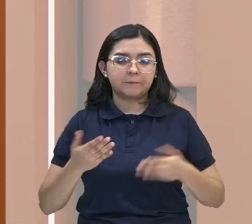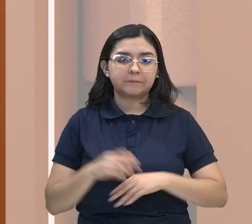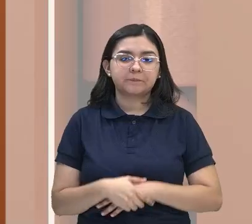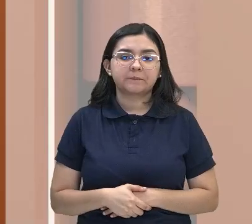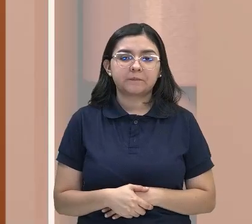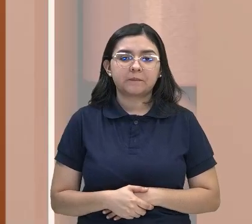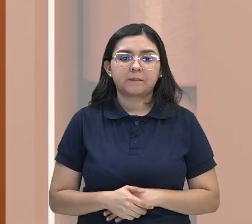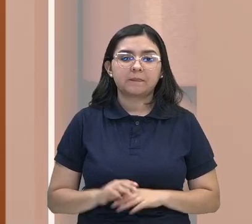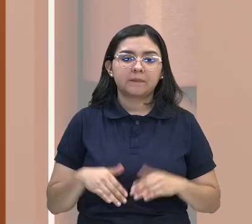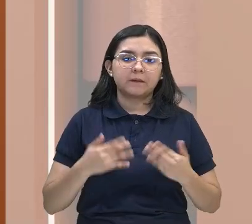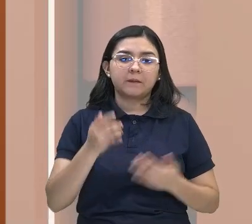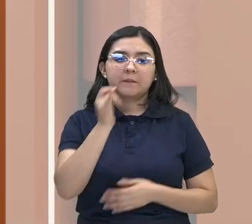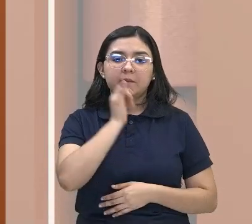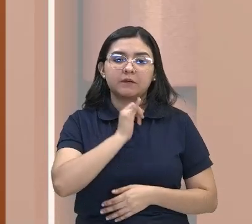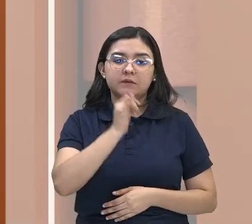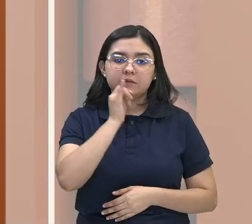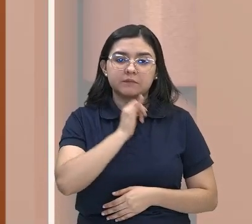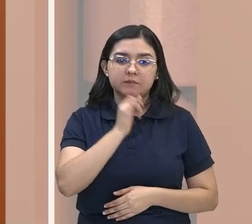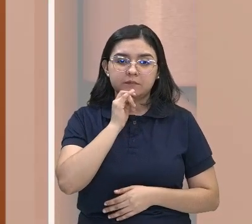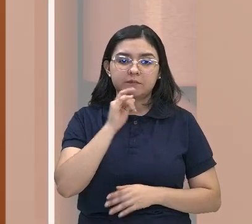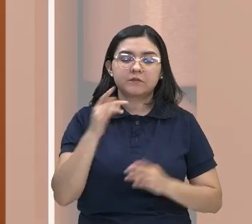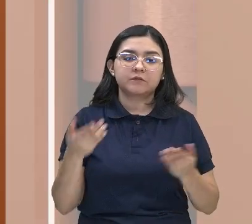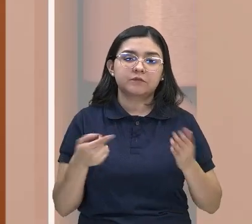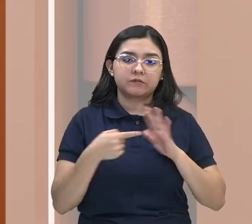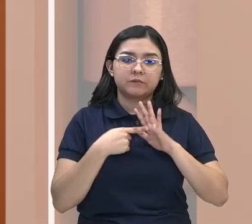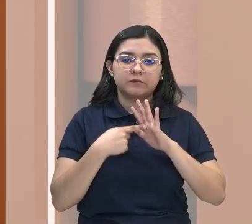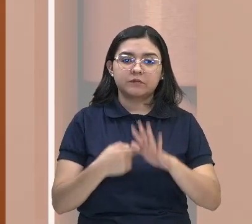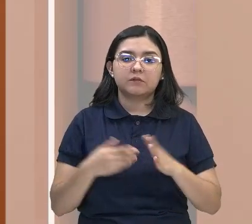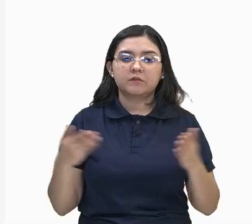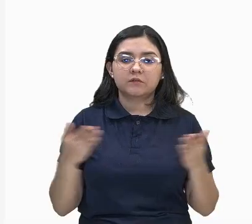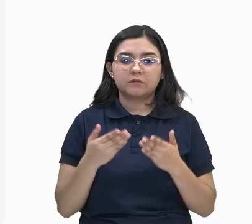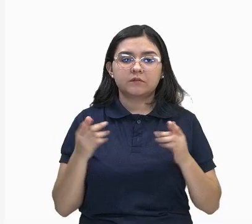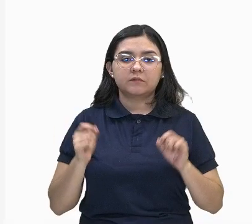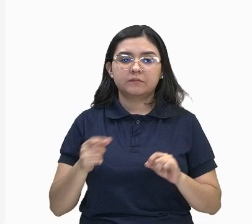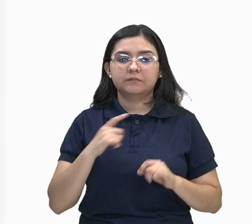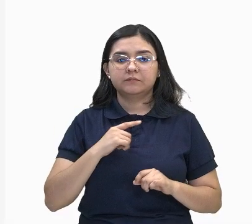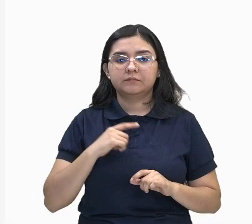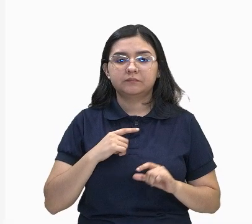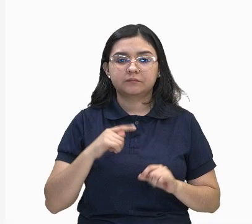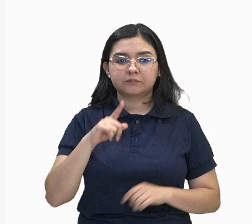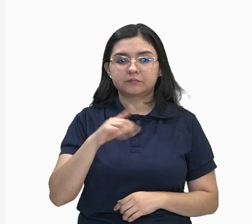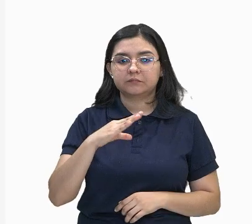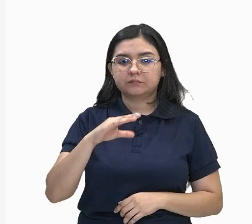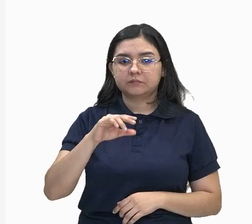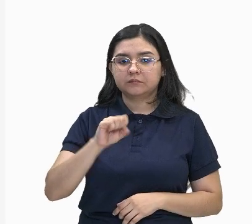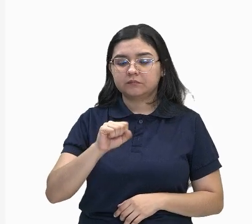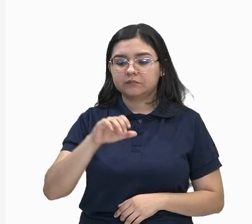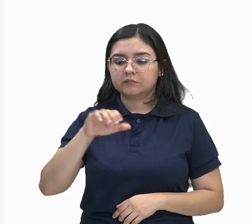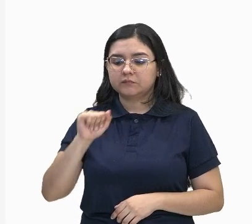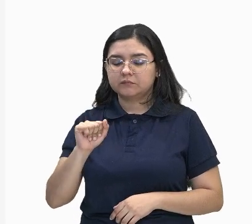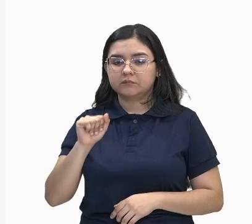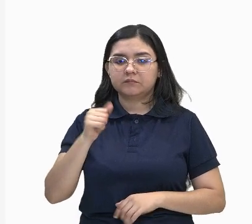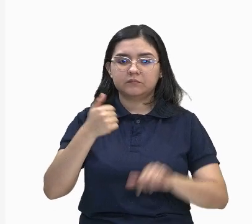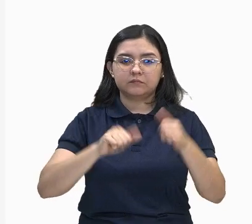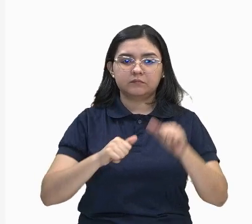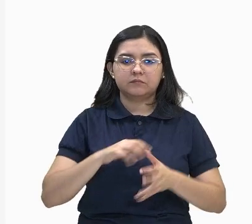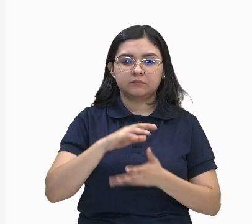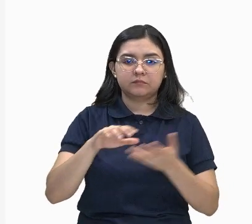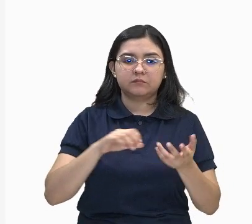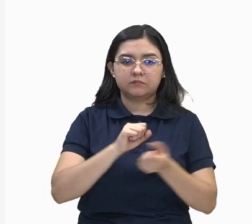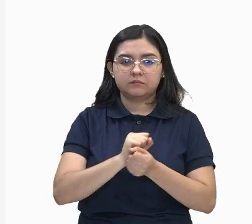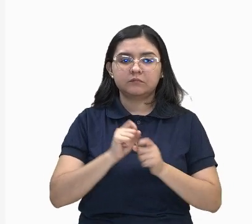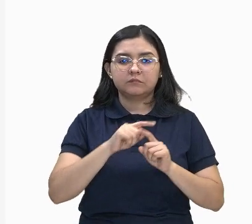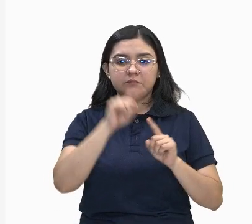equilíbrio, como, por exemplo, que nós trouxemos para vocês a avaliação da sustentabilidade do ciclo